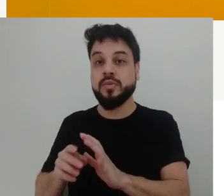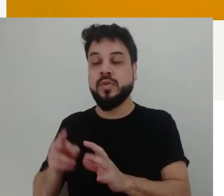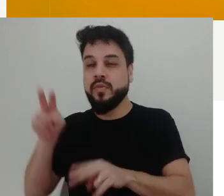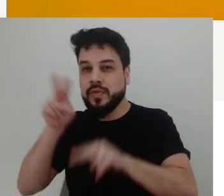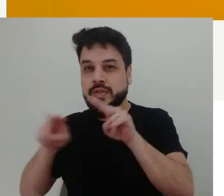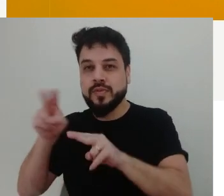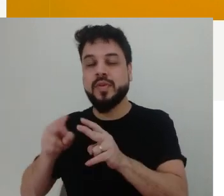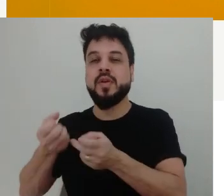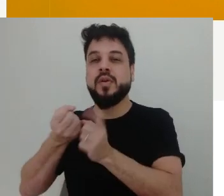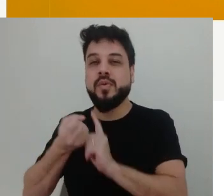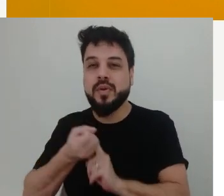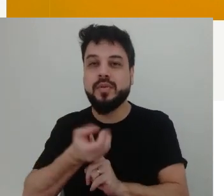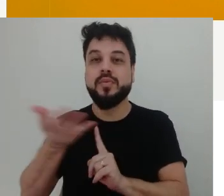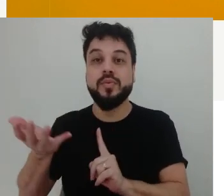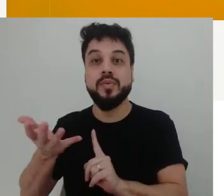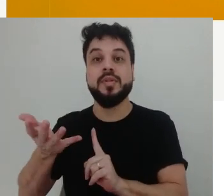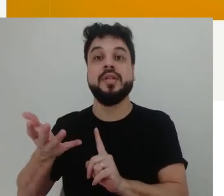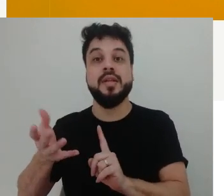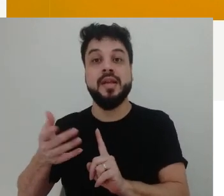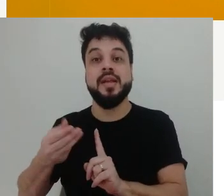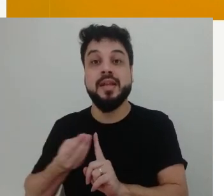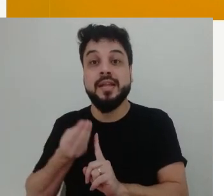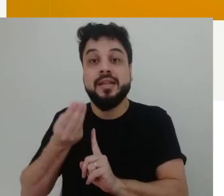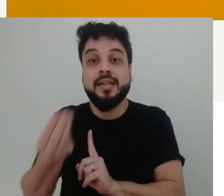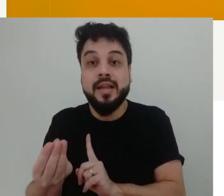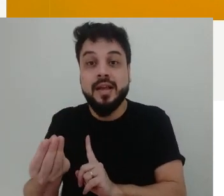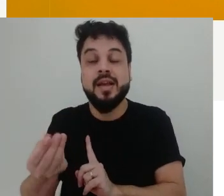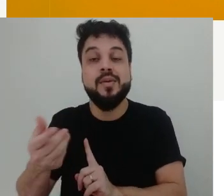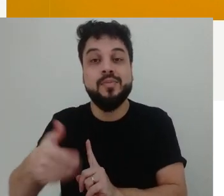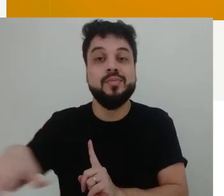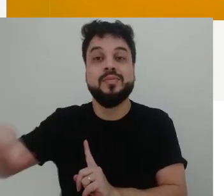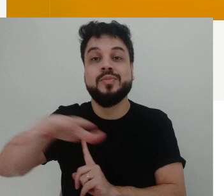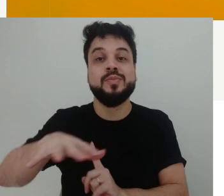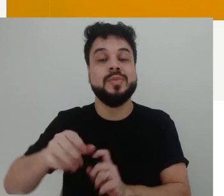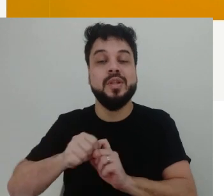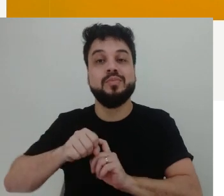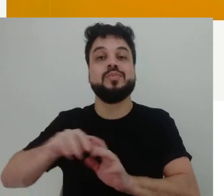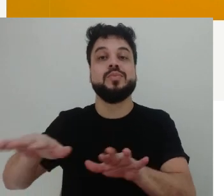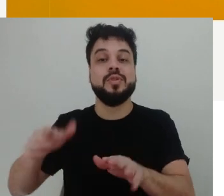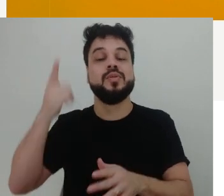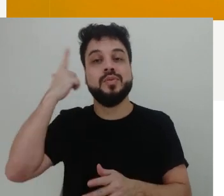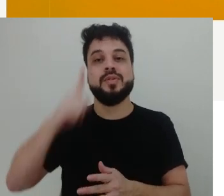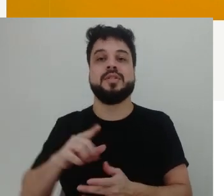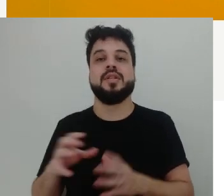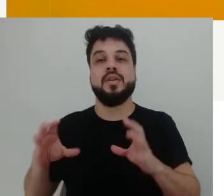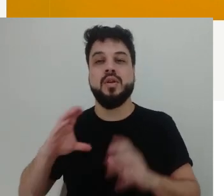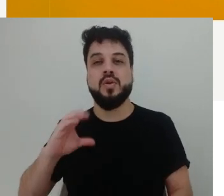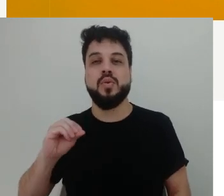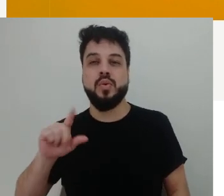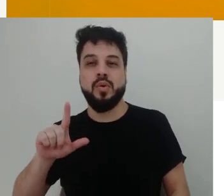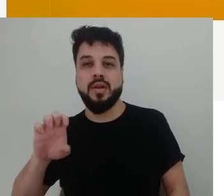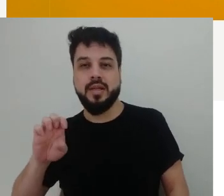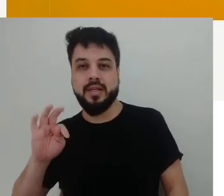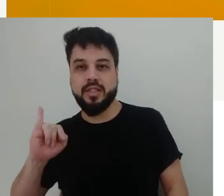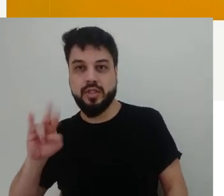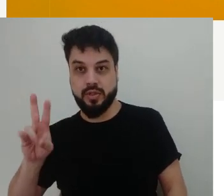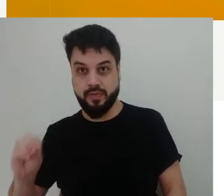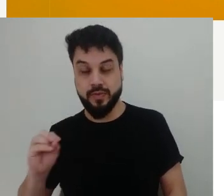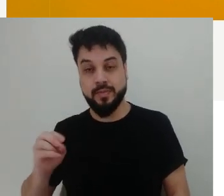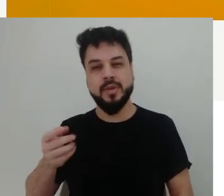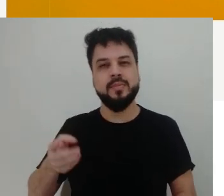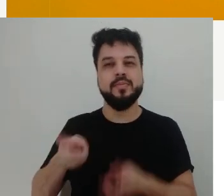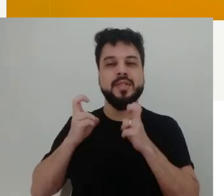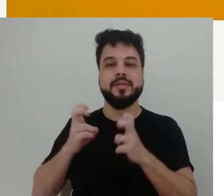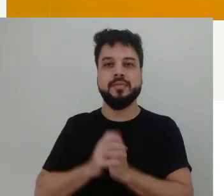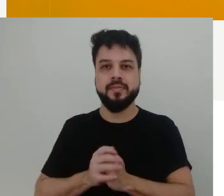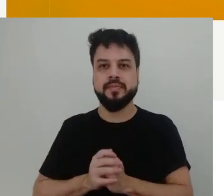falho. Depois, são muito valorizadas as ações coletivas, artigos com 2, 3, 4, 10 autores,